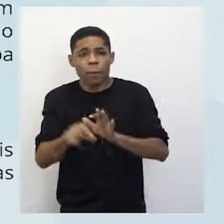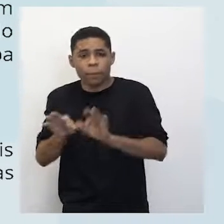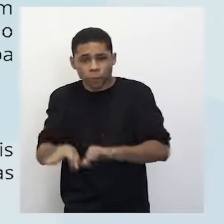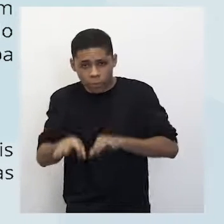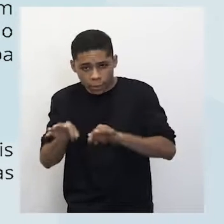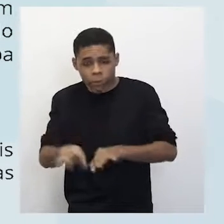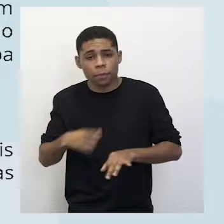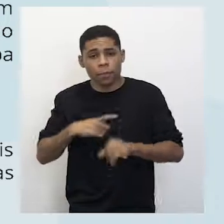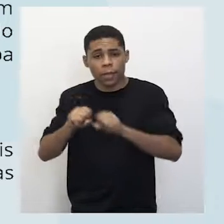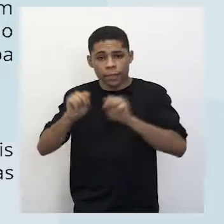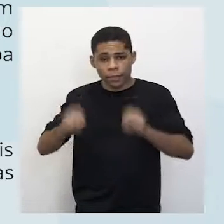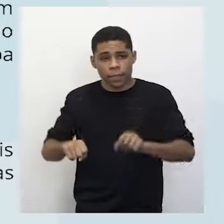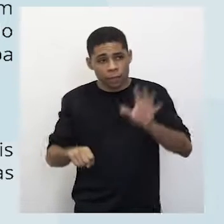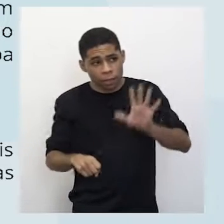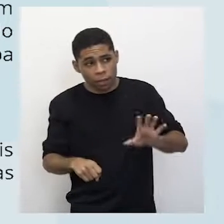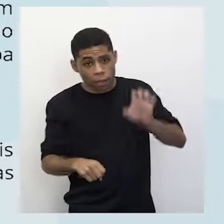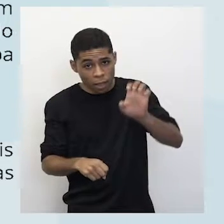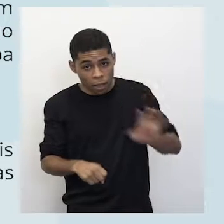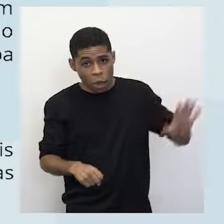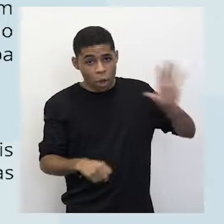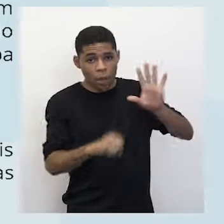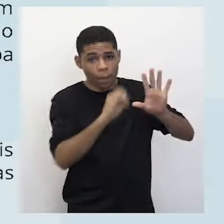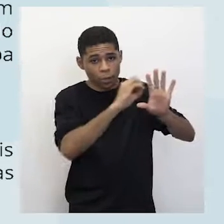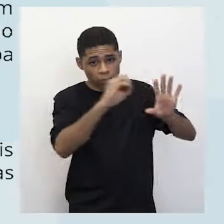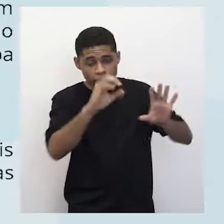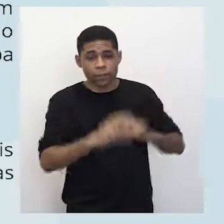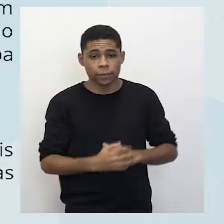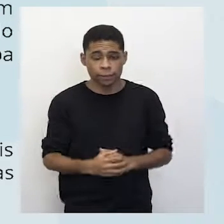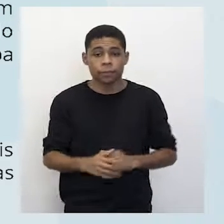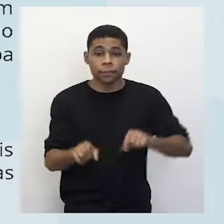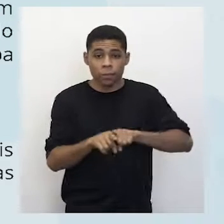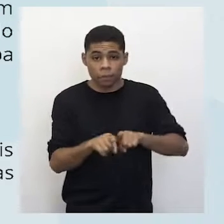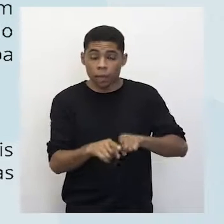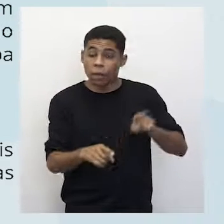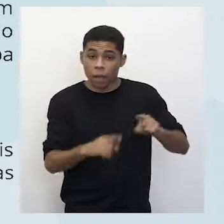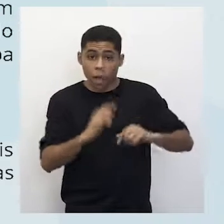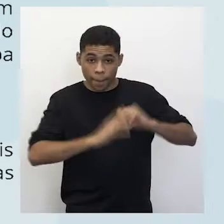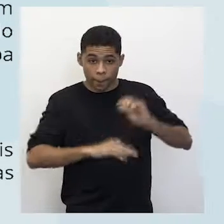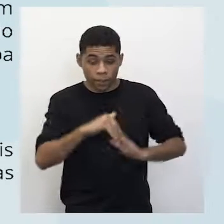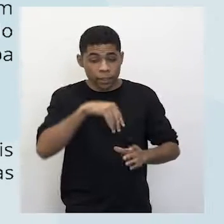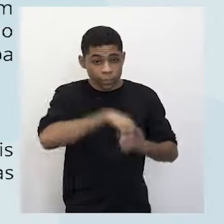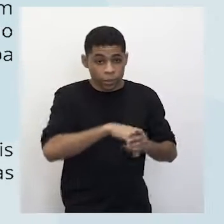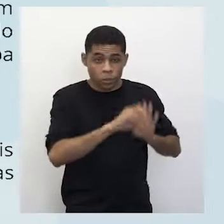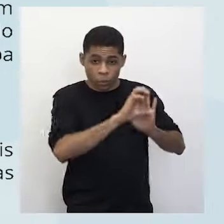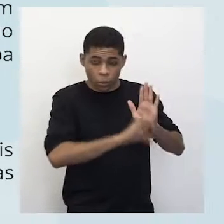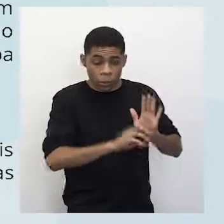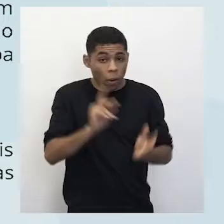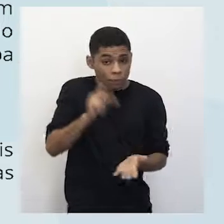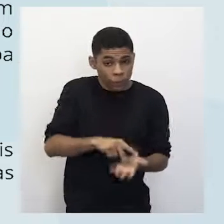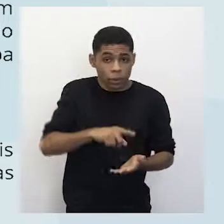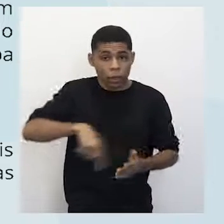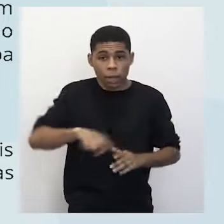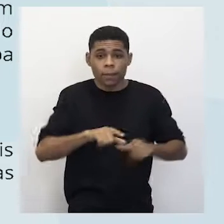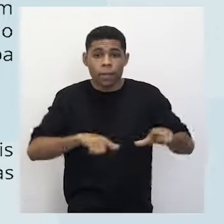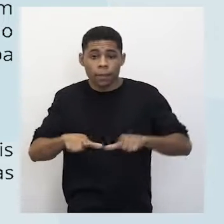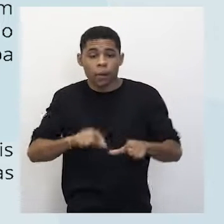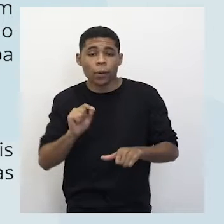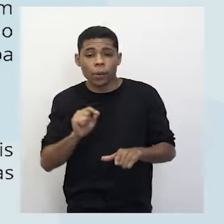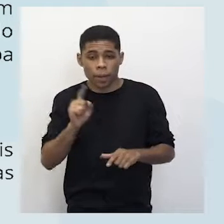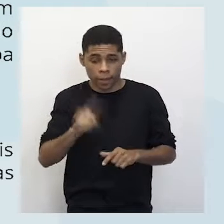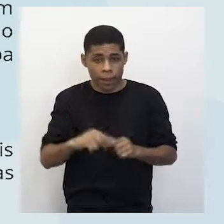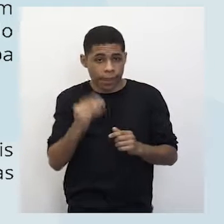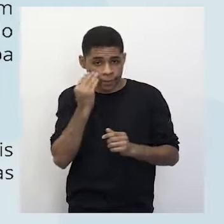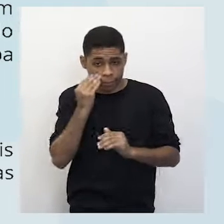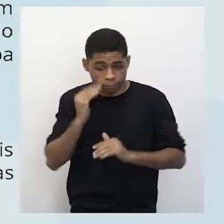sistema na Europa Ocidental. A habilidade do currículo oficial que estamos trabalhando hoje é desenvolver